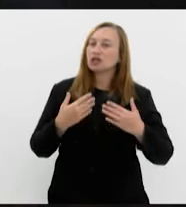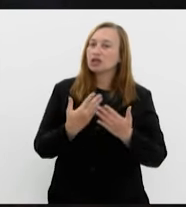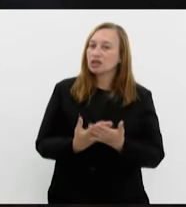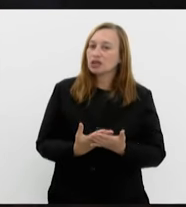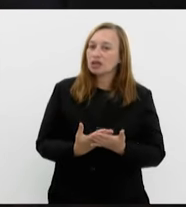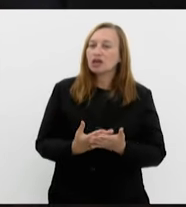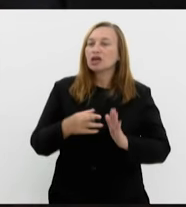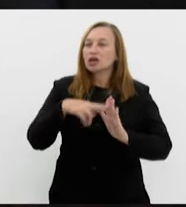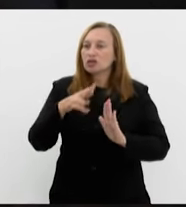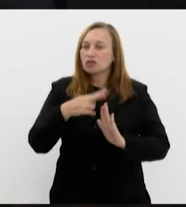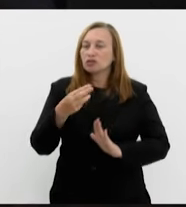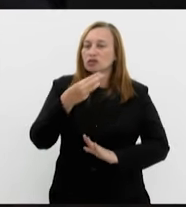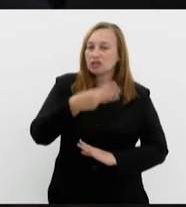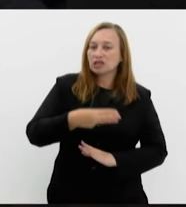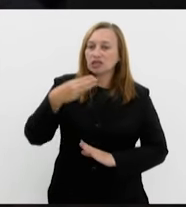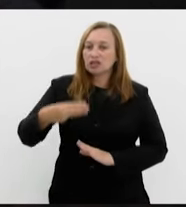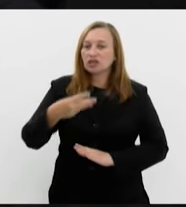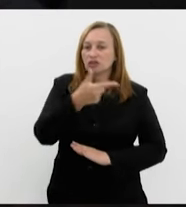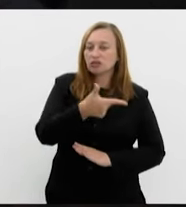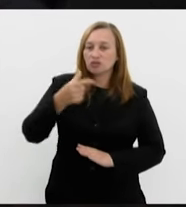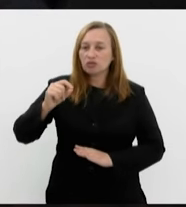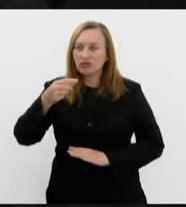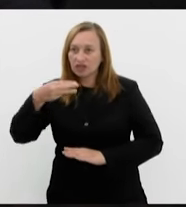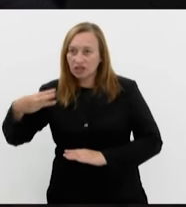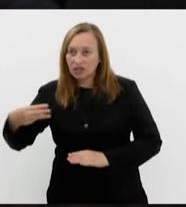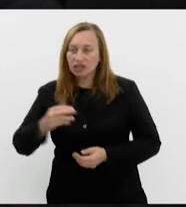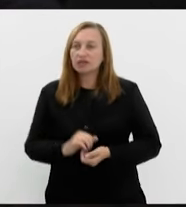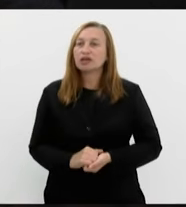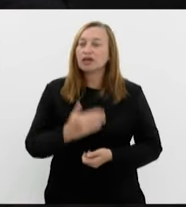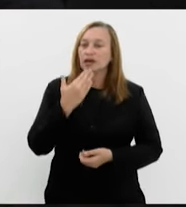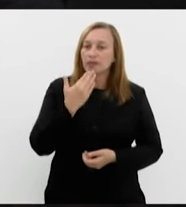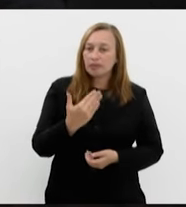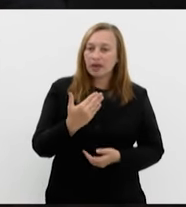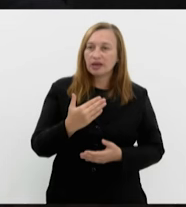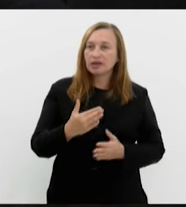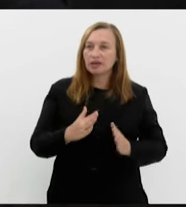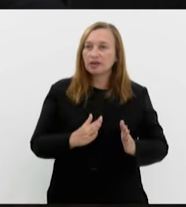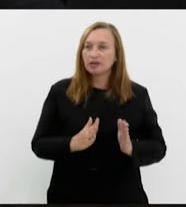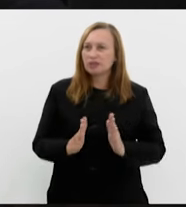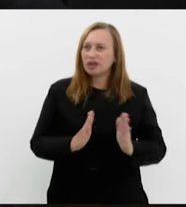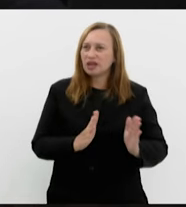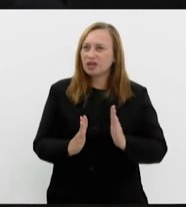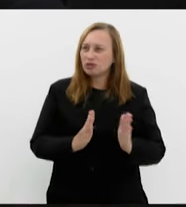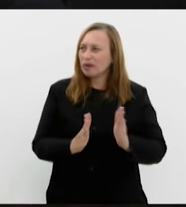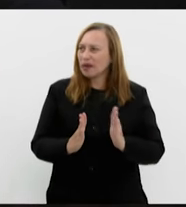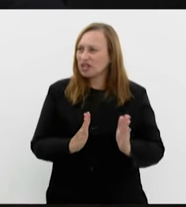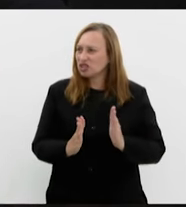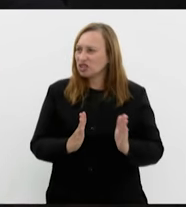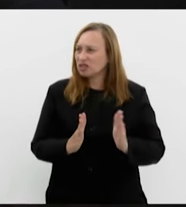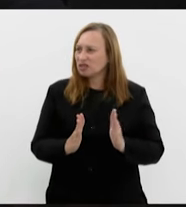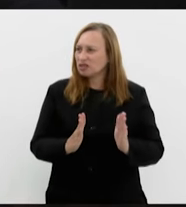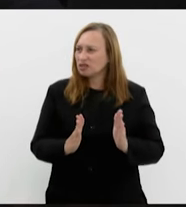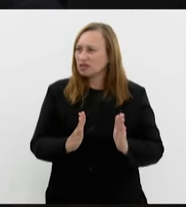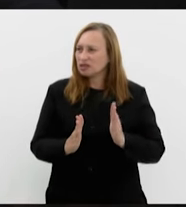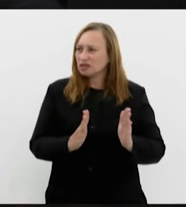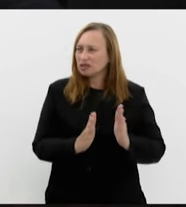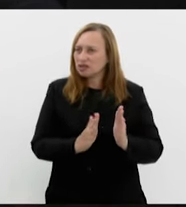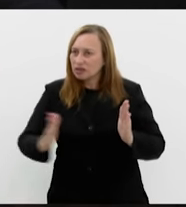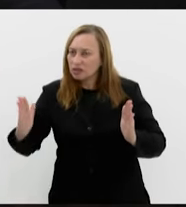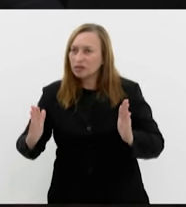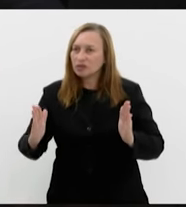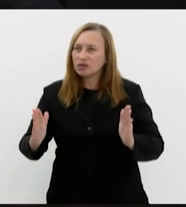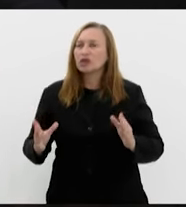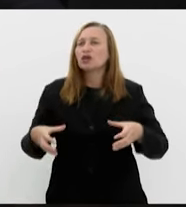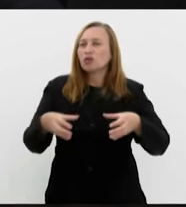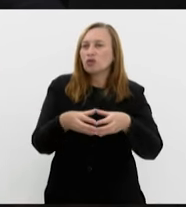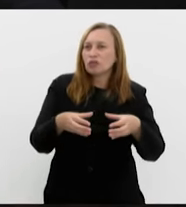número 33/2023, que solicita a prorrogação do prazo de funcionamento da Comissão Parlamentar